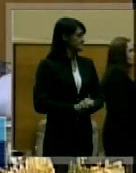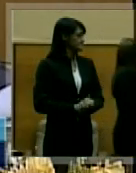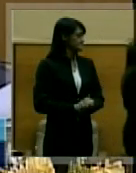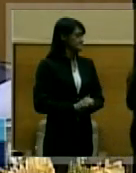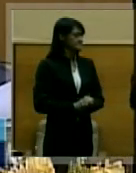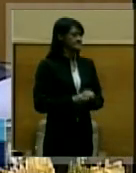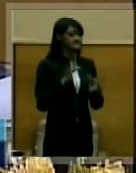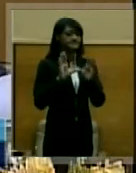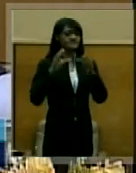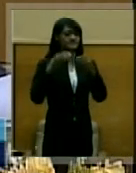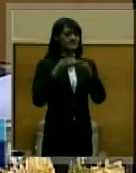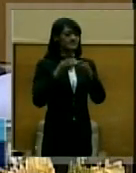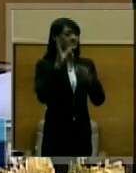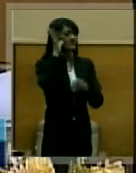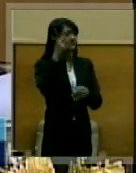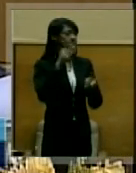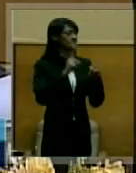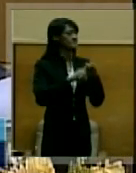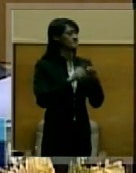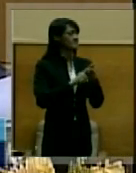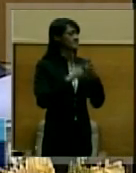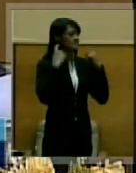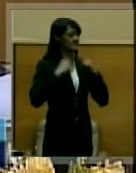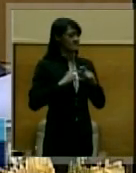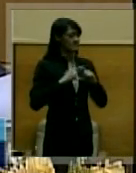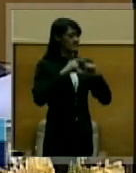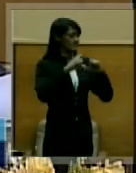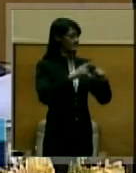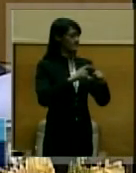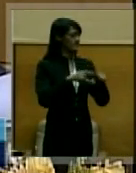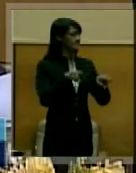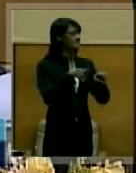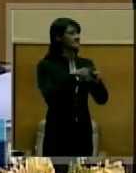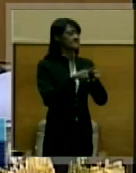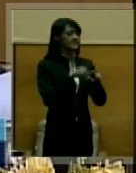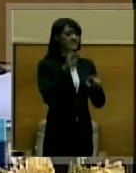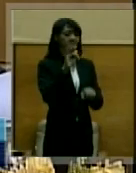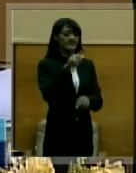Decisão da comissão, referência à concessão de medalha do mérito de superação